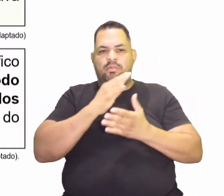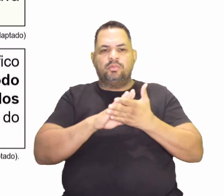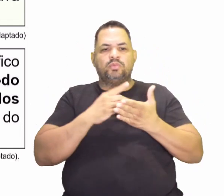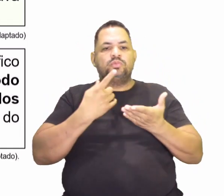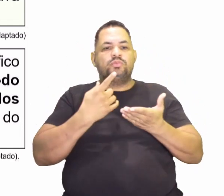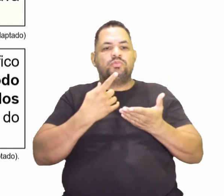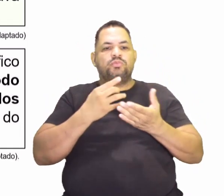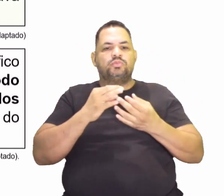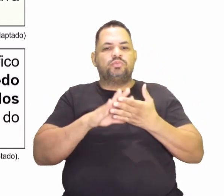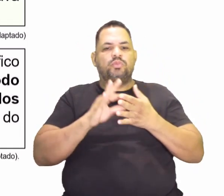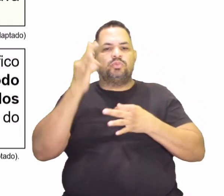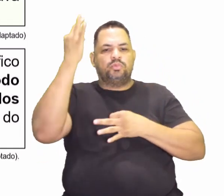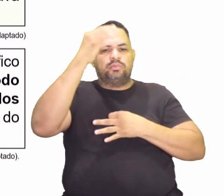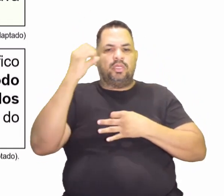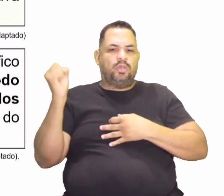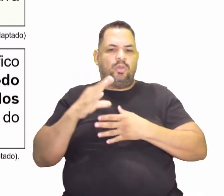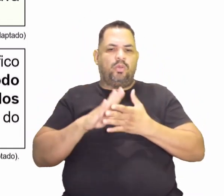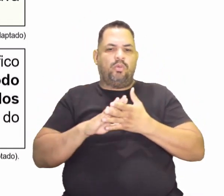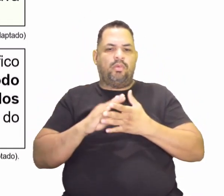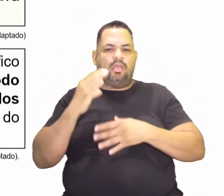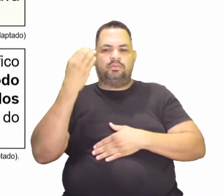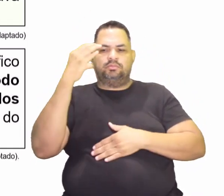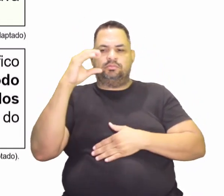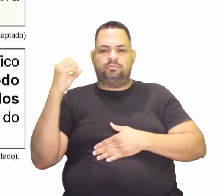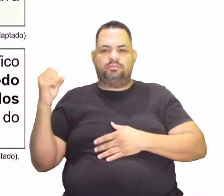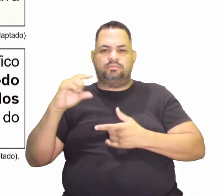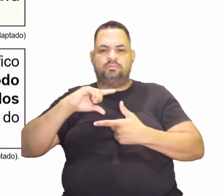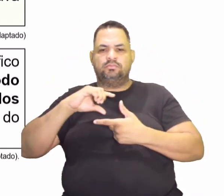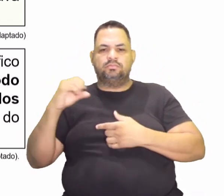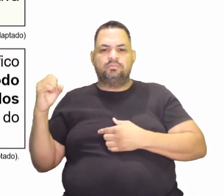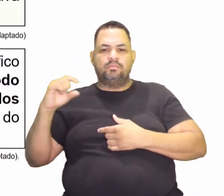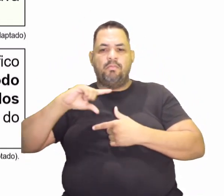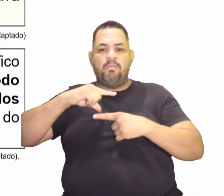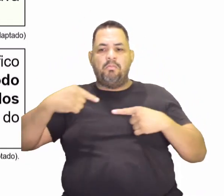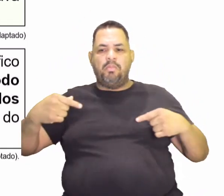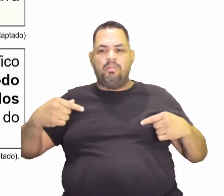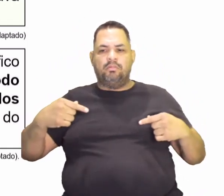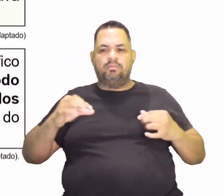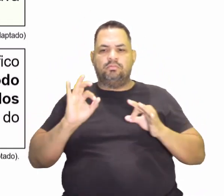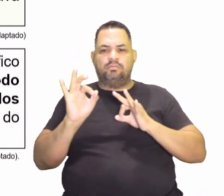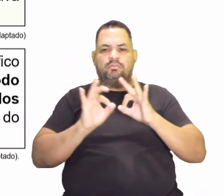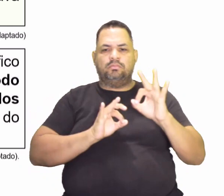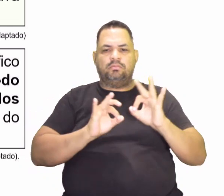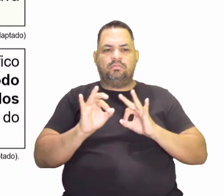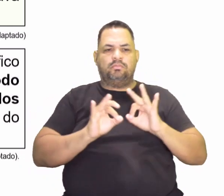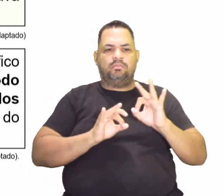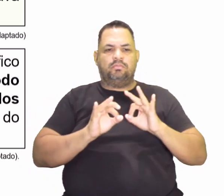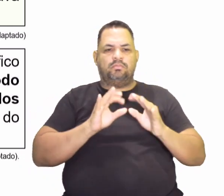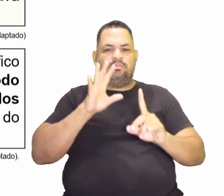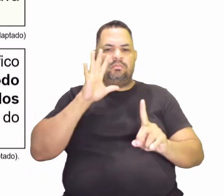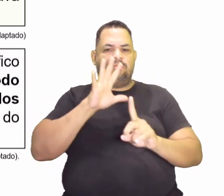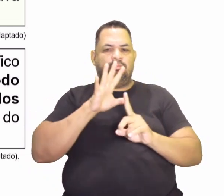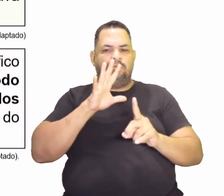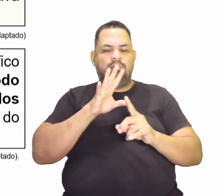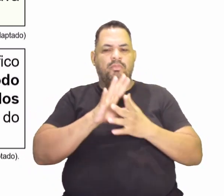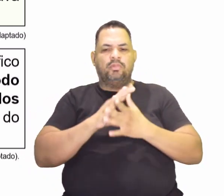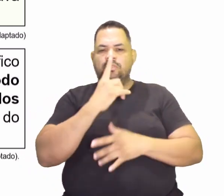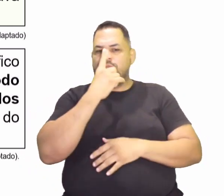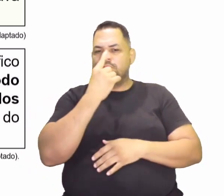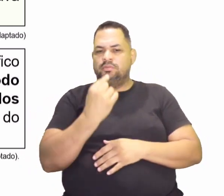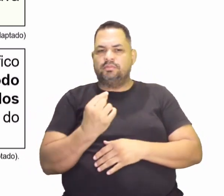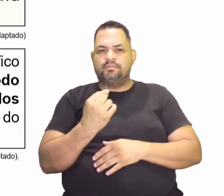moderna, Bacon ele aspirava a um saber instrumental, tá? É mais ou menos influência de Descartes,